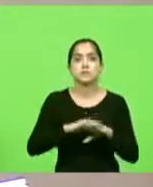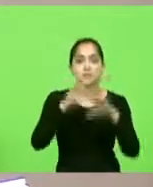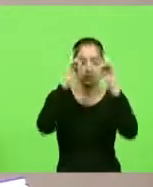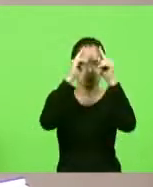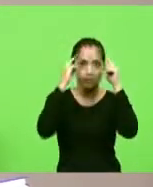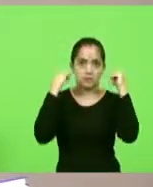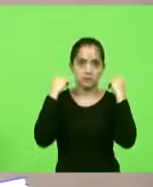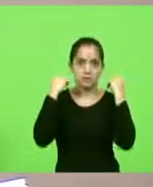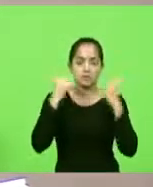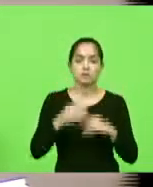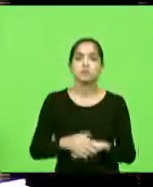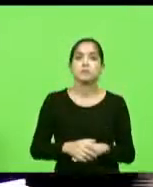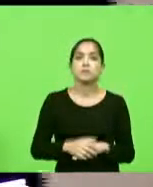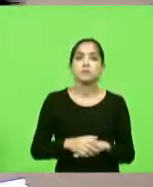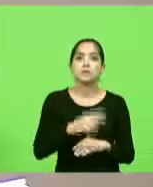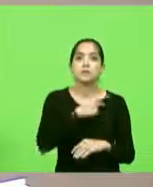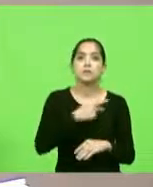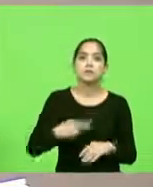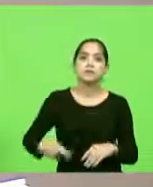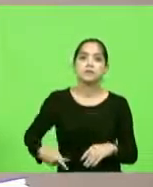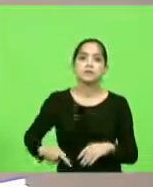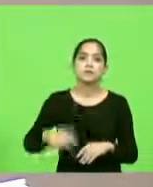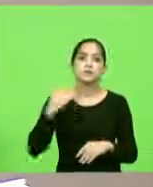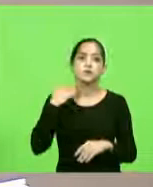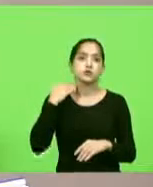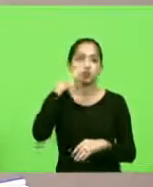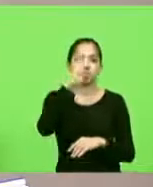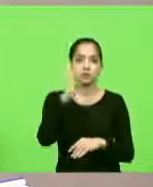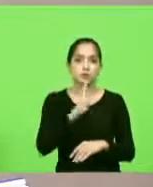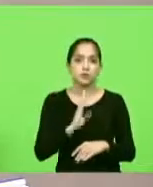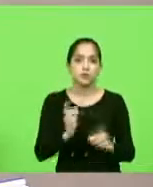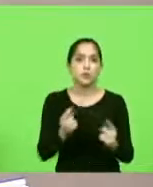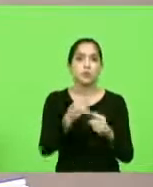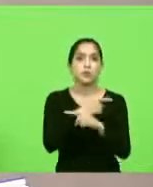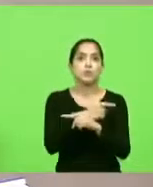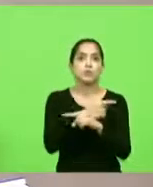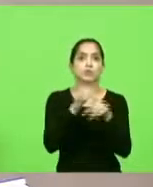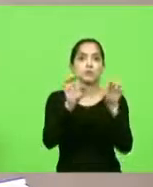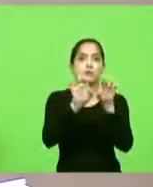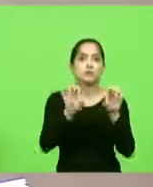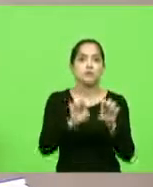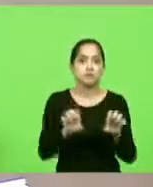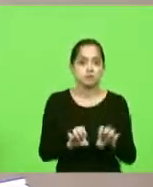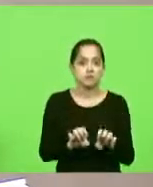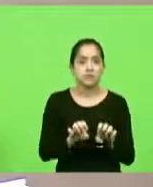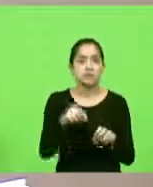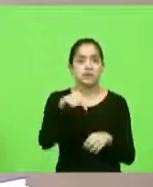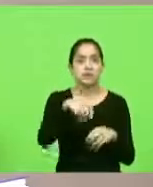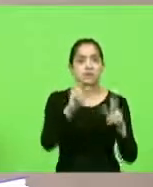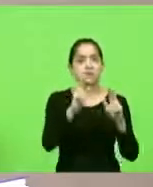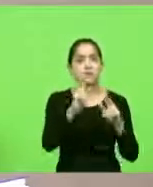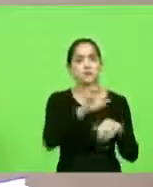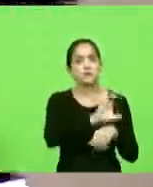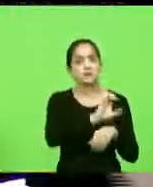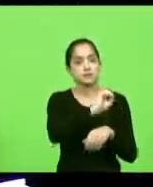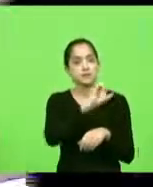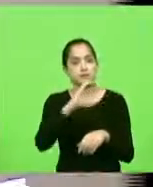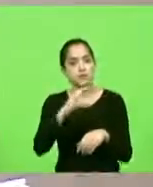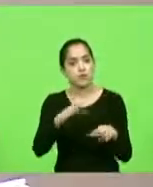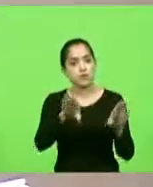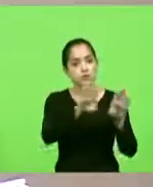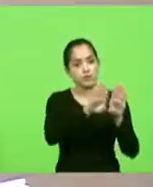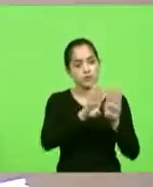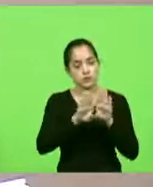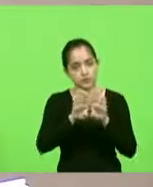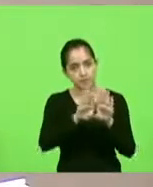Sareta, manifestando ao presidente do Banco do Brasil contrariedade pela reestruturação da referida entidade em Santa Catarina, onde prevê o fechamento de